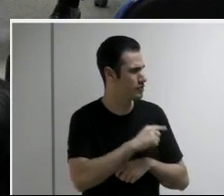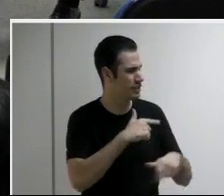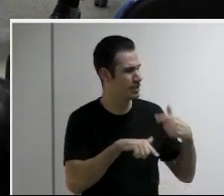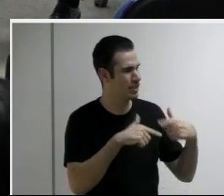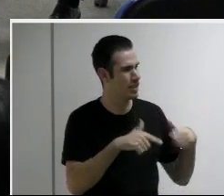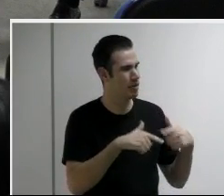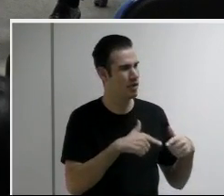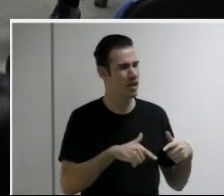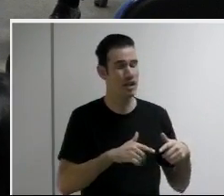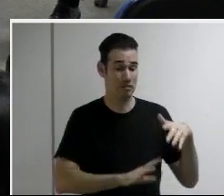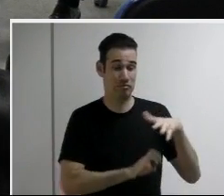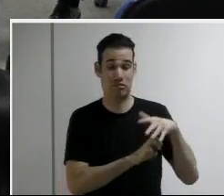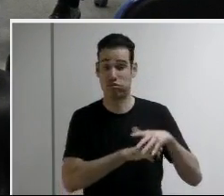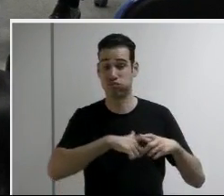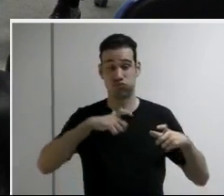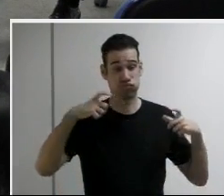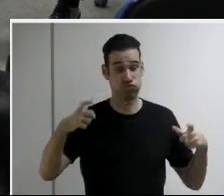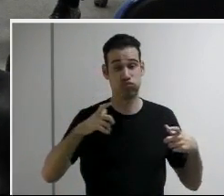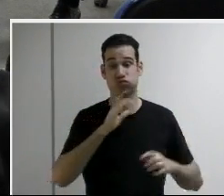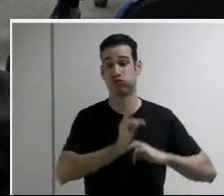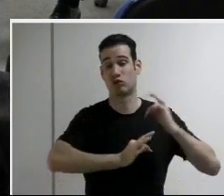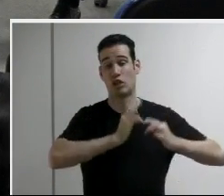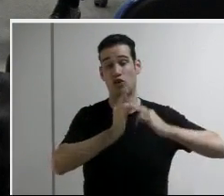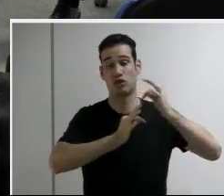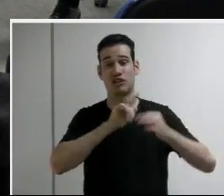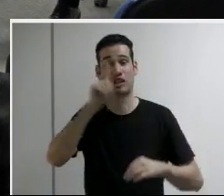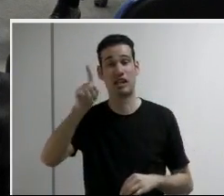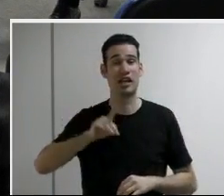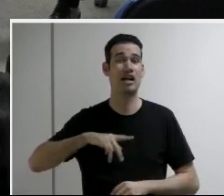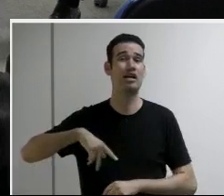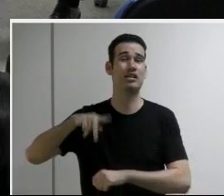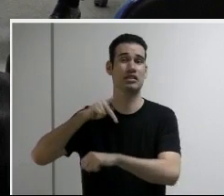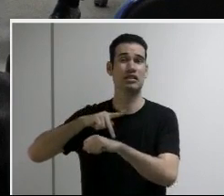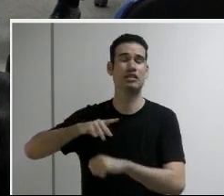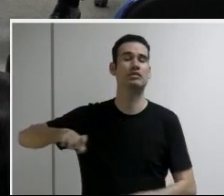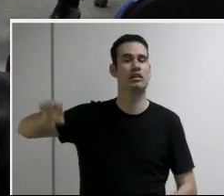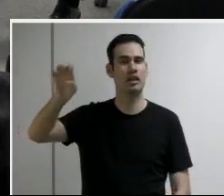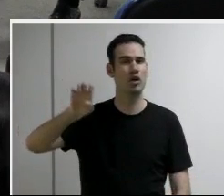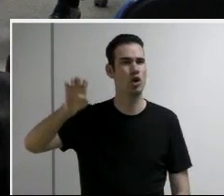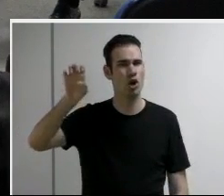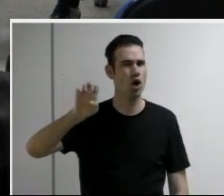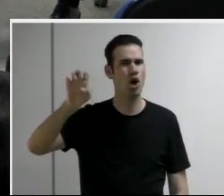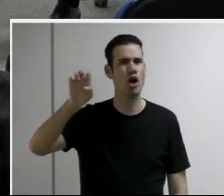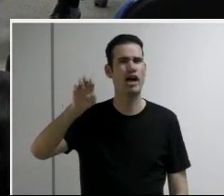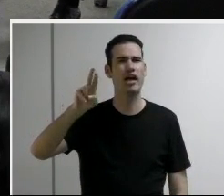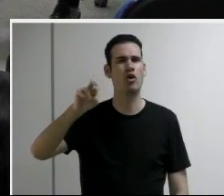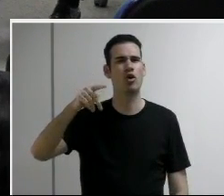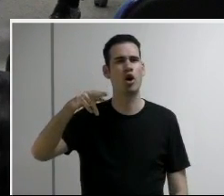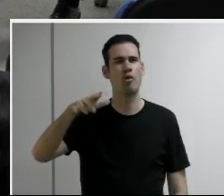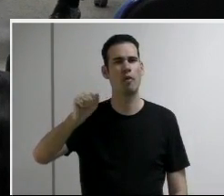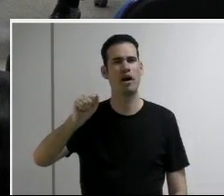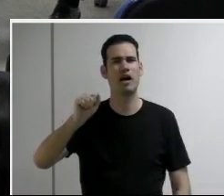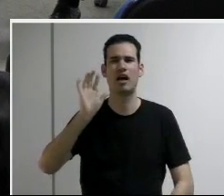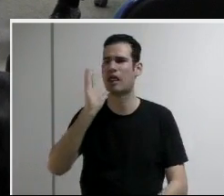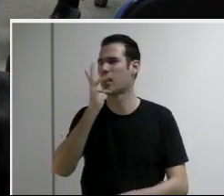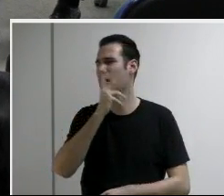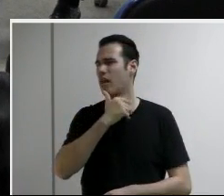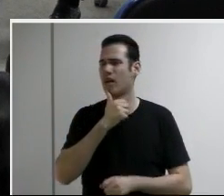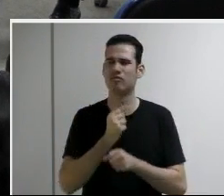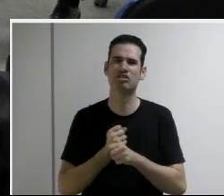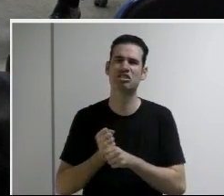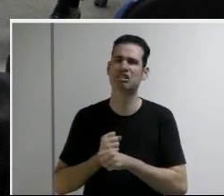do setor de tecnologia, ele comentava que na Europa, a empresa dele, que é uma das empresas mais reconhecidas, levou 3 anos para ter